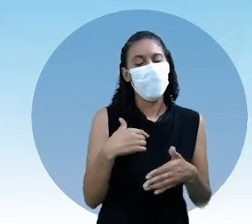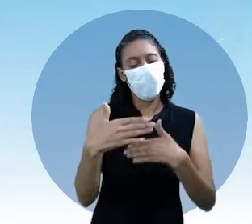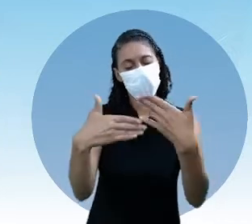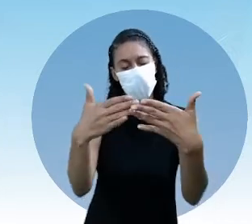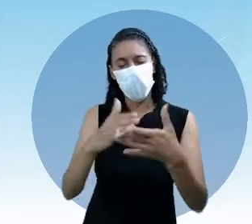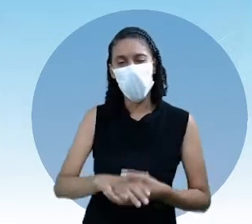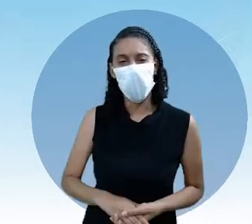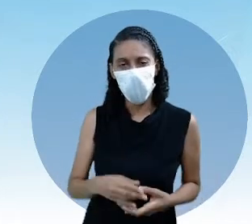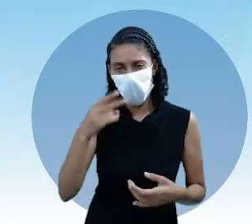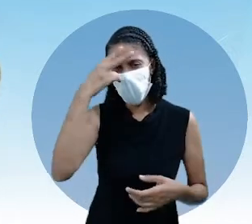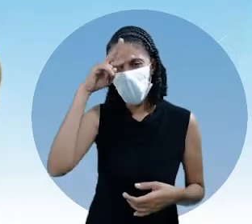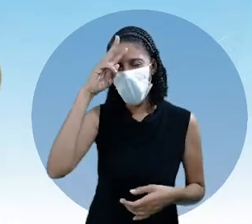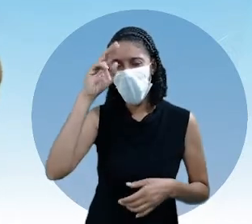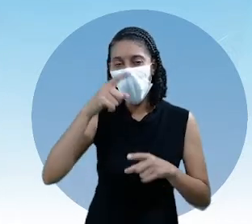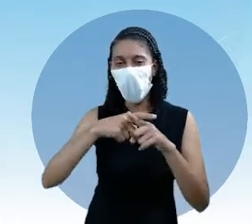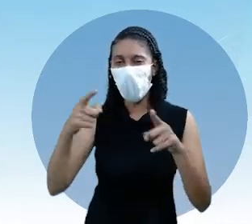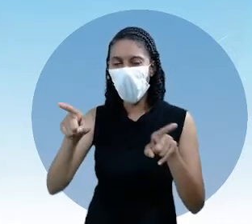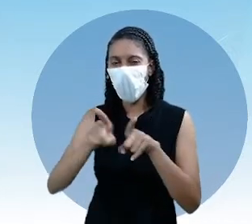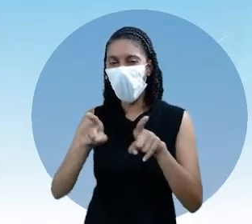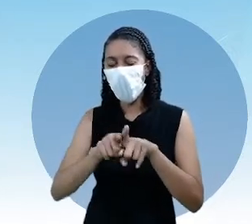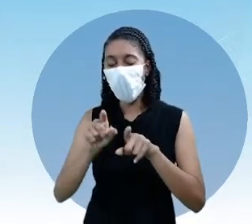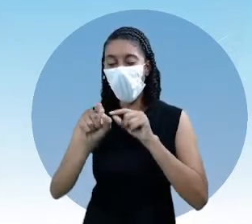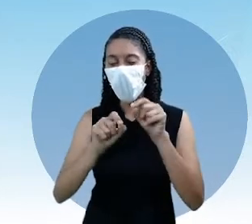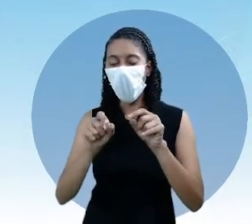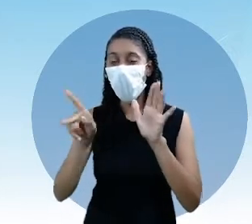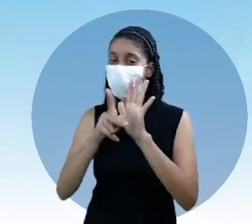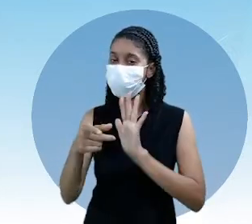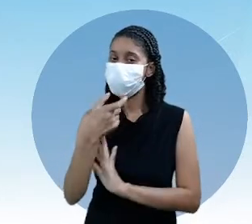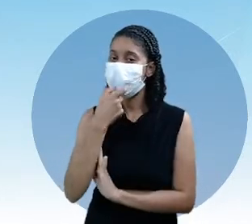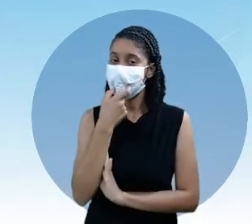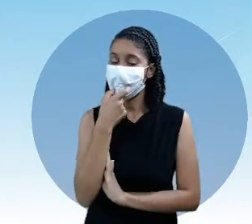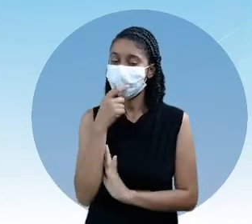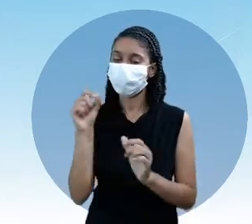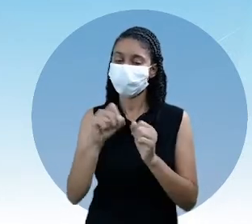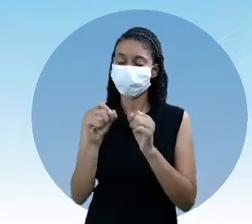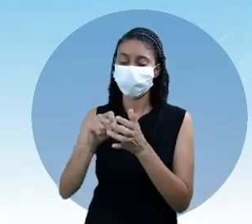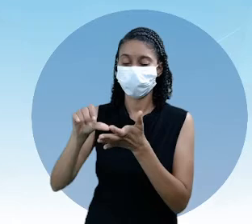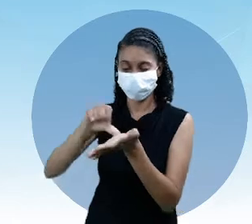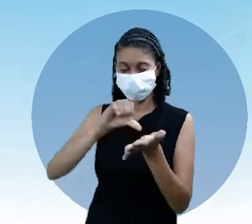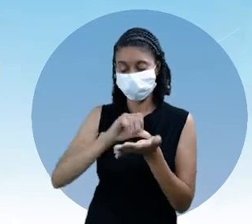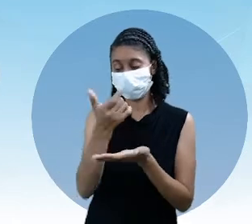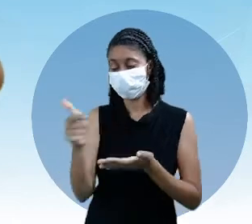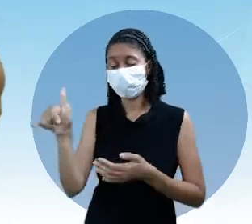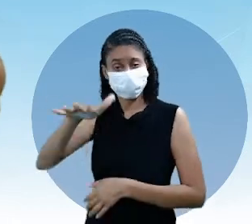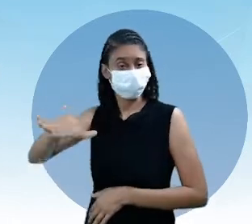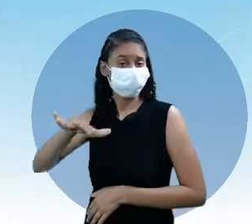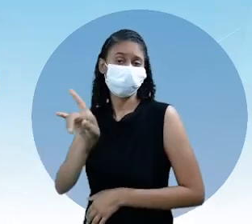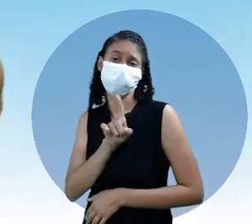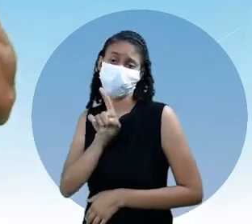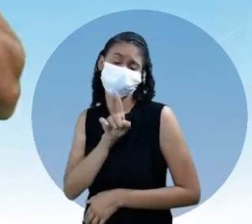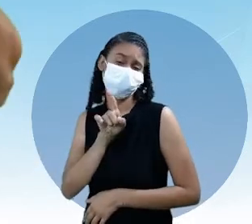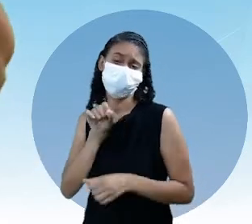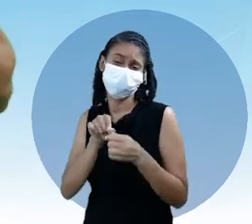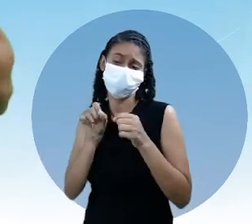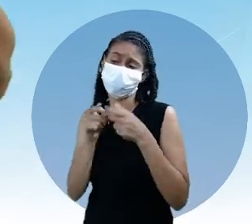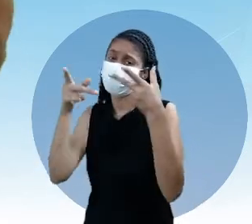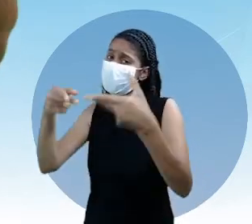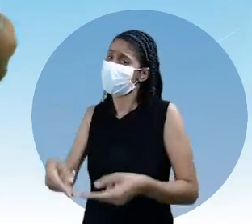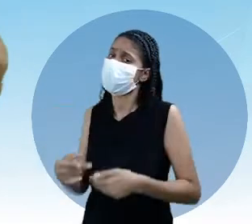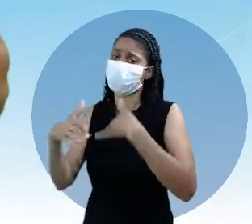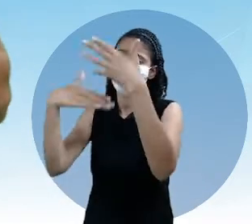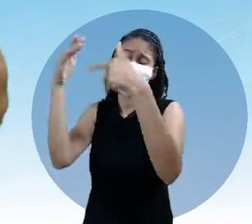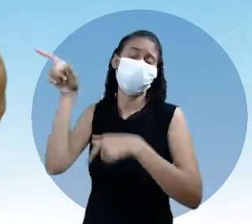processo da sua história, mas também os próprios ingleses eles vão colonizar outras áreas que não atingiram o mesmo grau